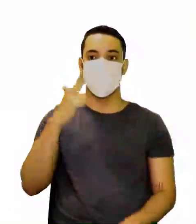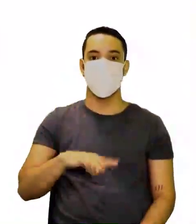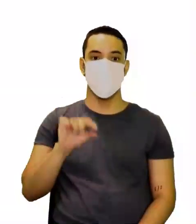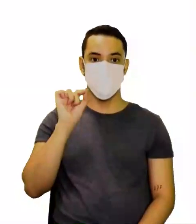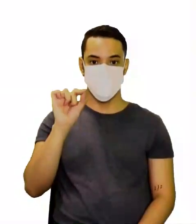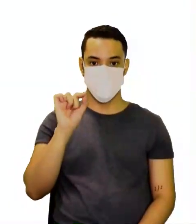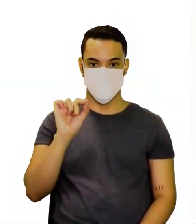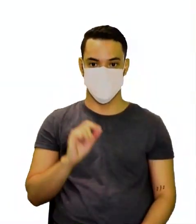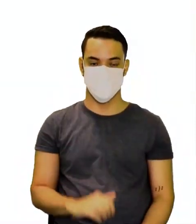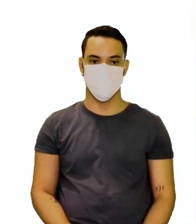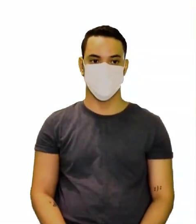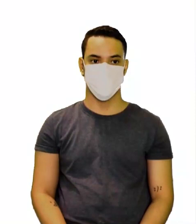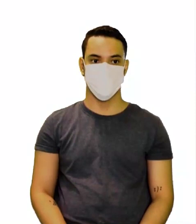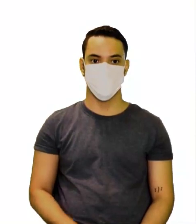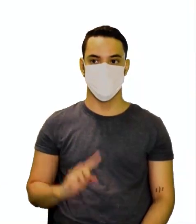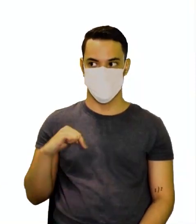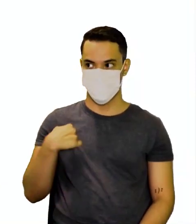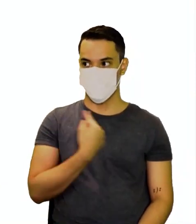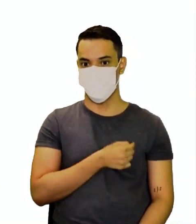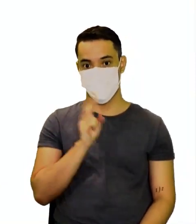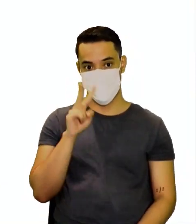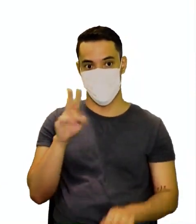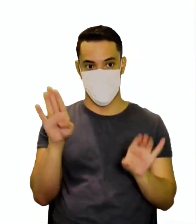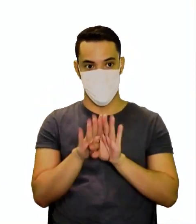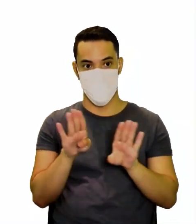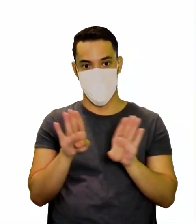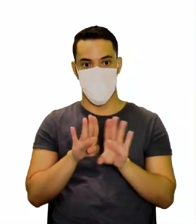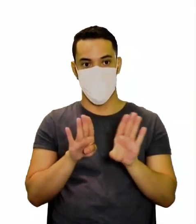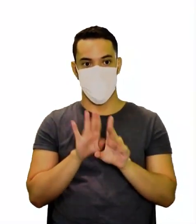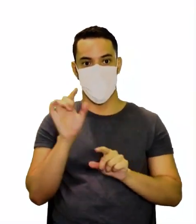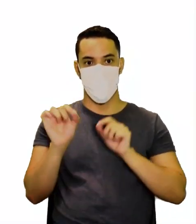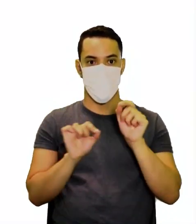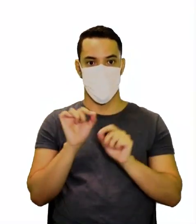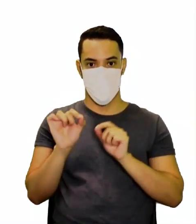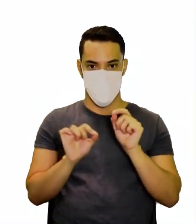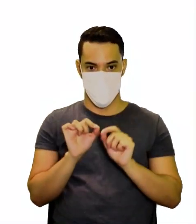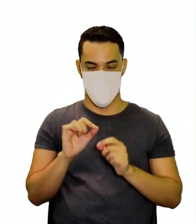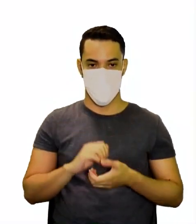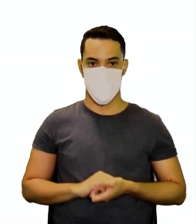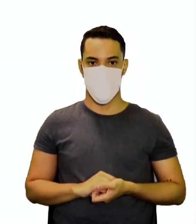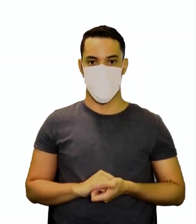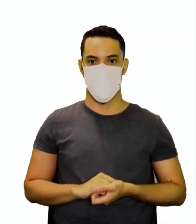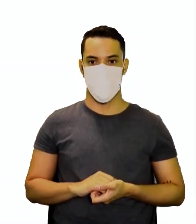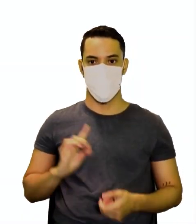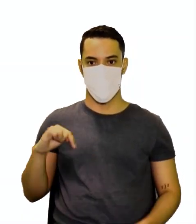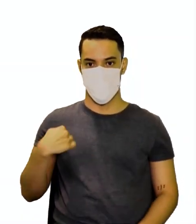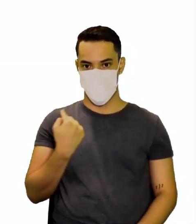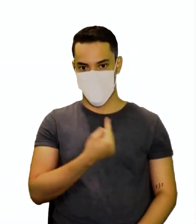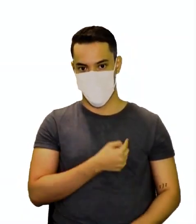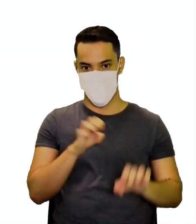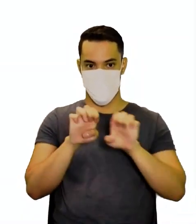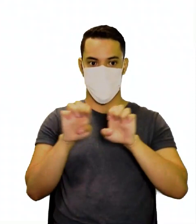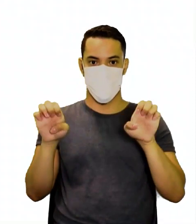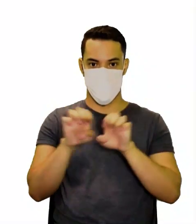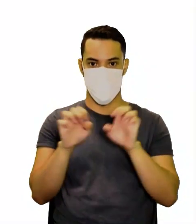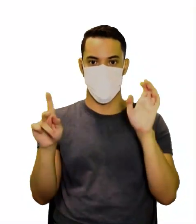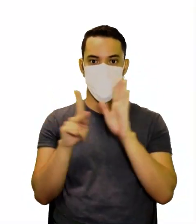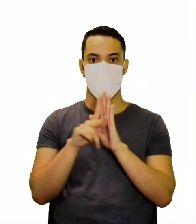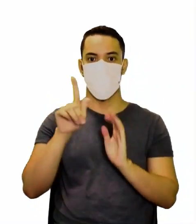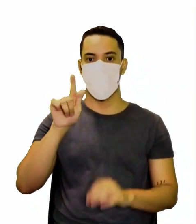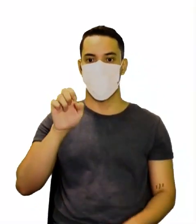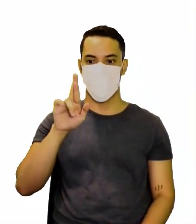ali. Nós vimos também, ó, observando aqui a nossa equação do